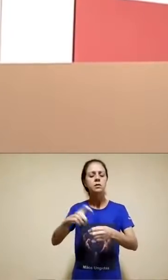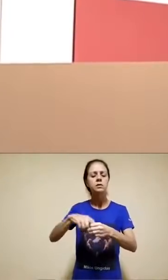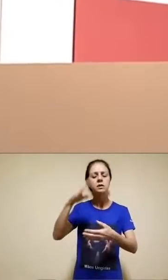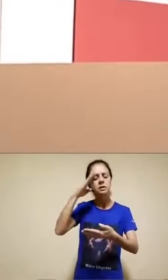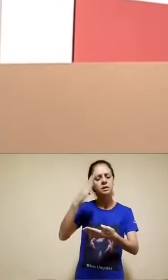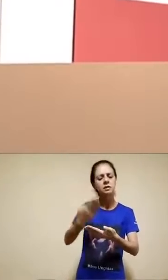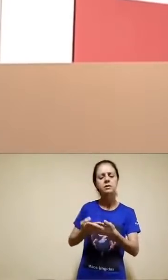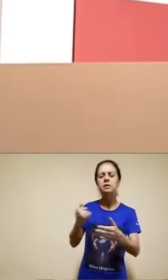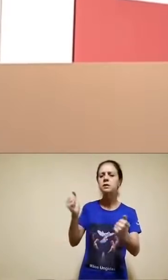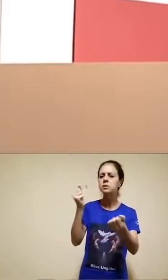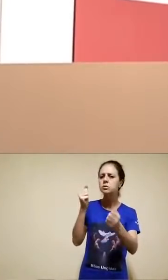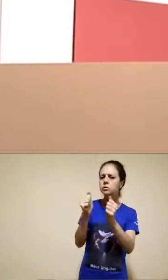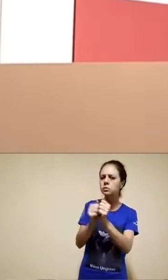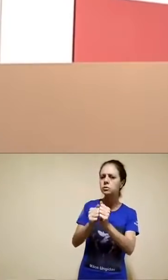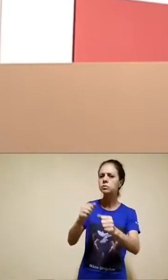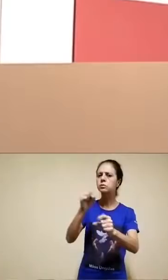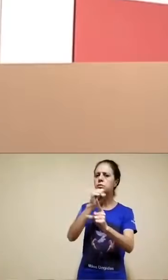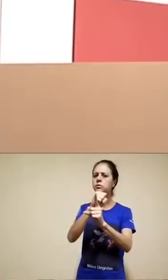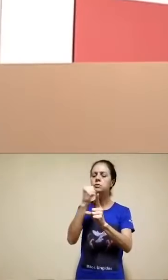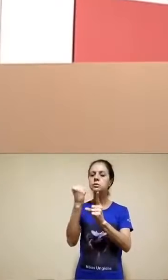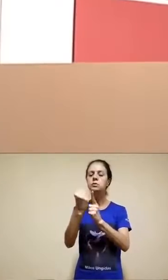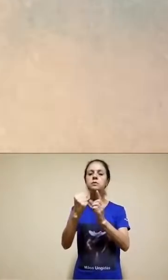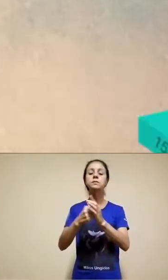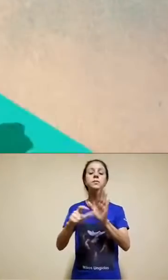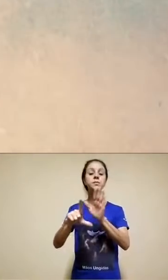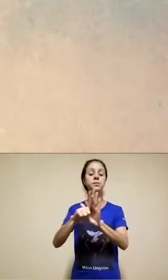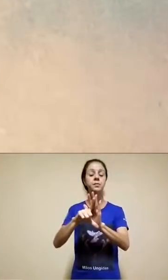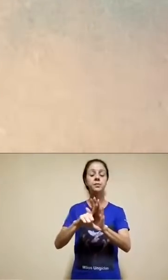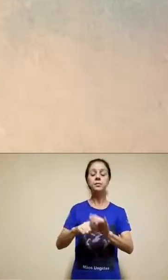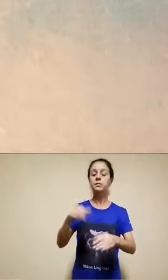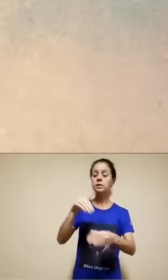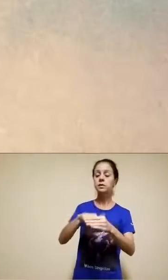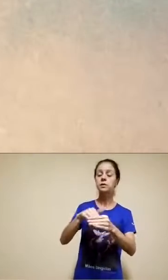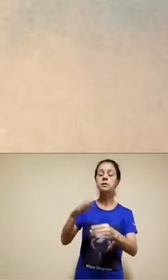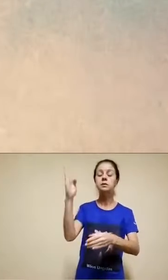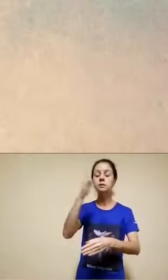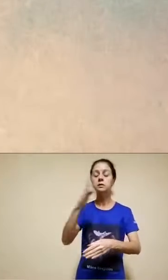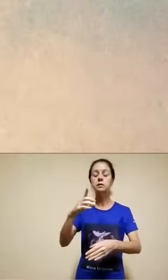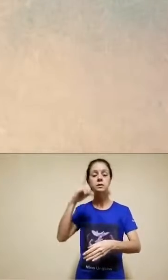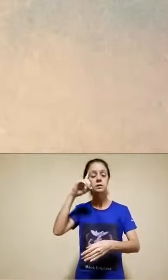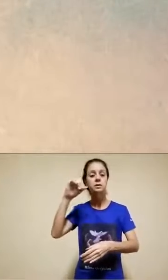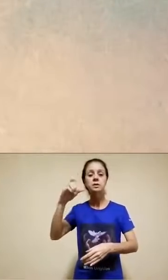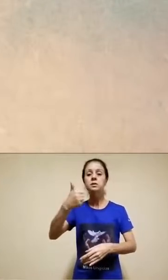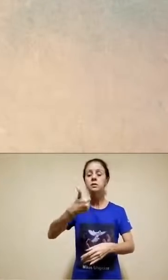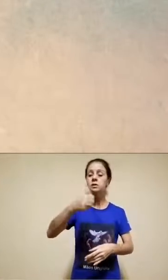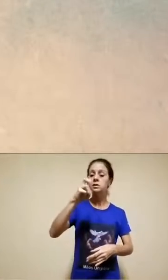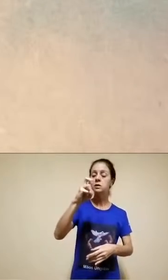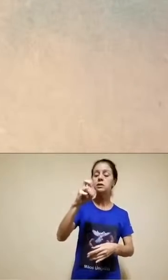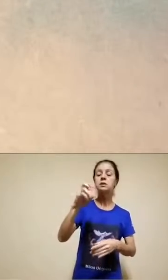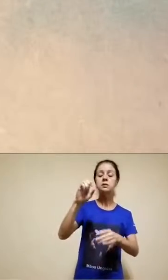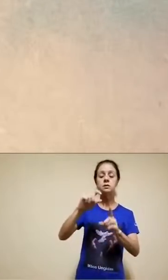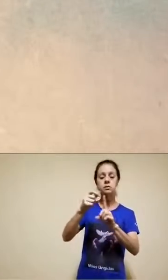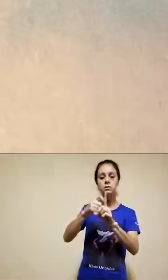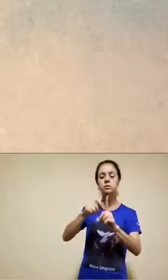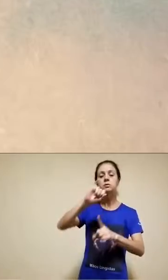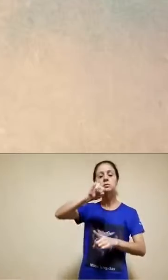ter credibilidade e legitimidade entre os cidadãos. O Código Eleitoral Brasileiro foi elaborado no dia 15 de julho